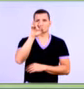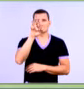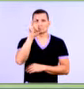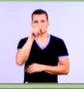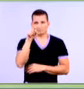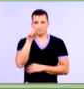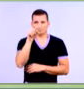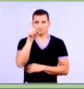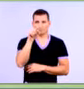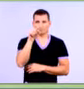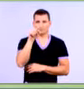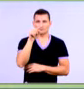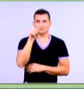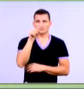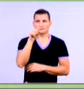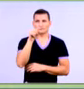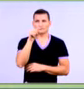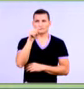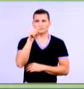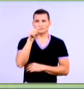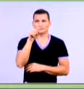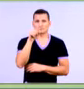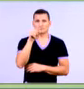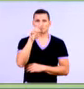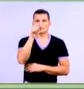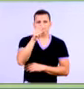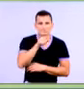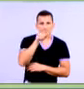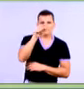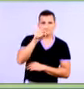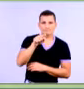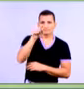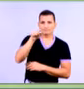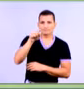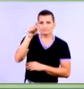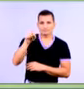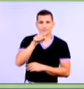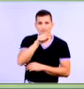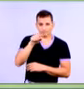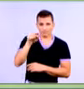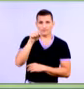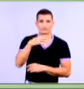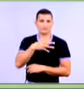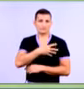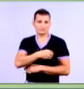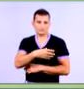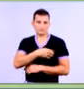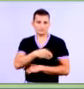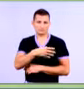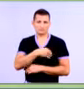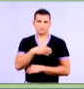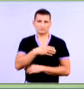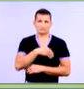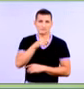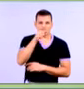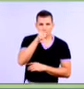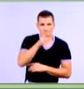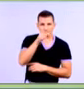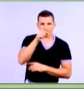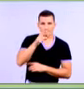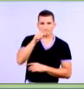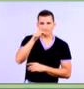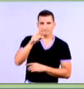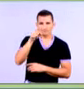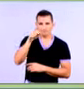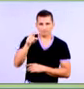ou ligação referencia um filho. Então, seria essas ramificações aqui, né? Que na